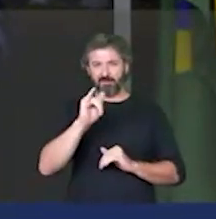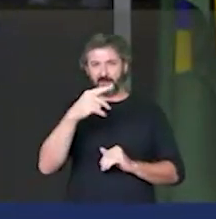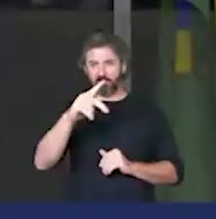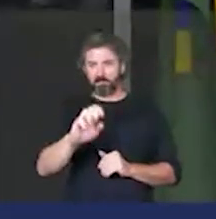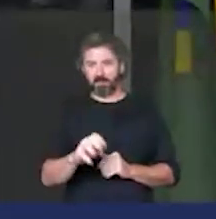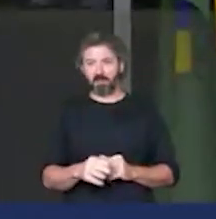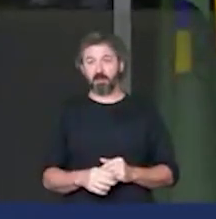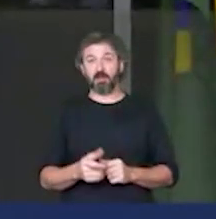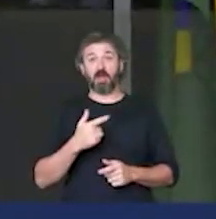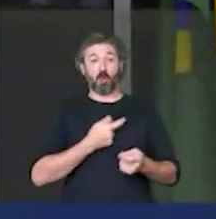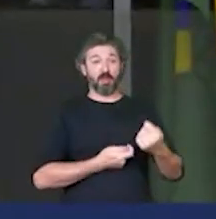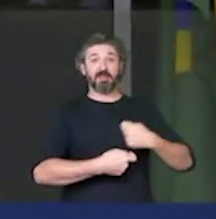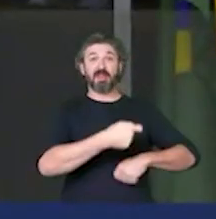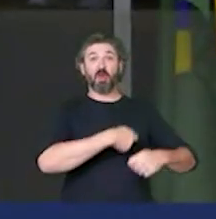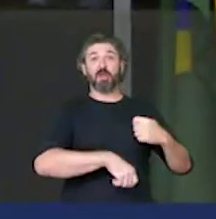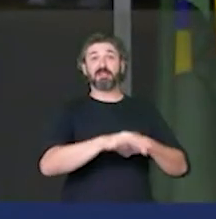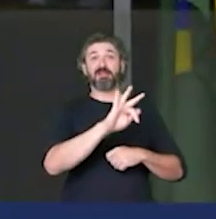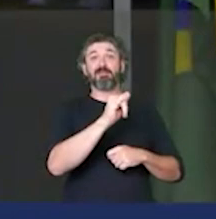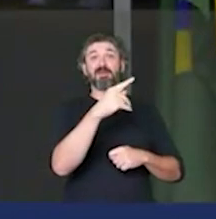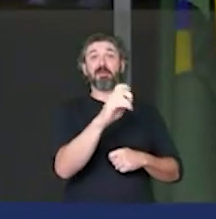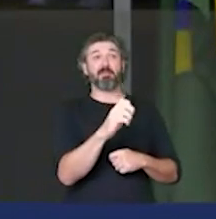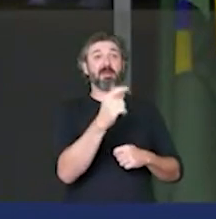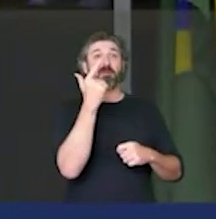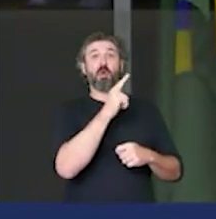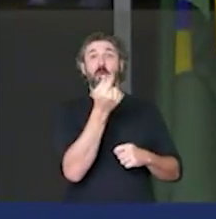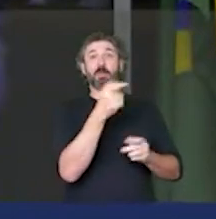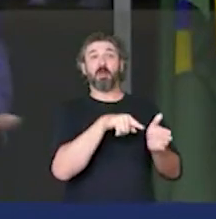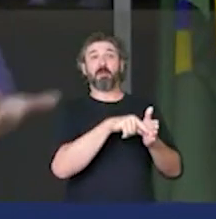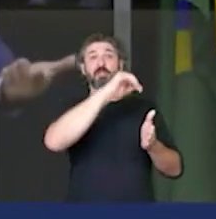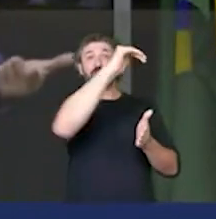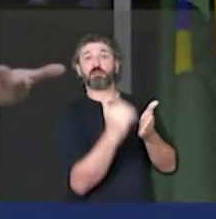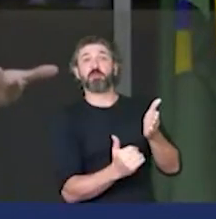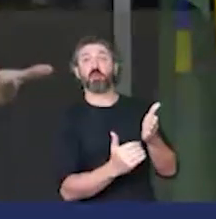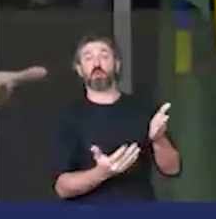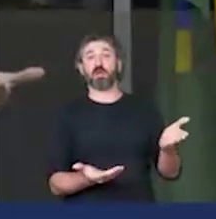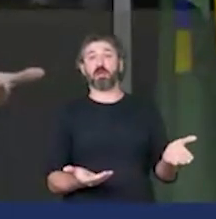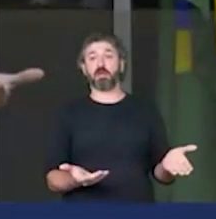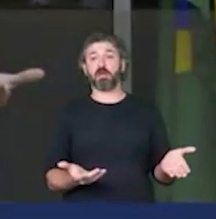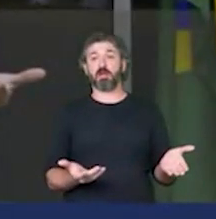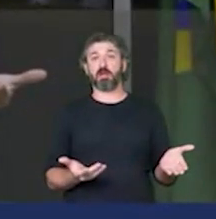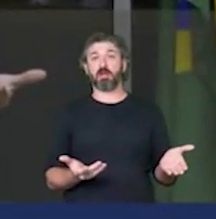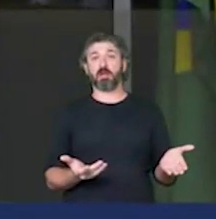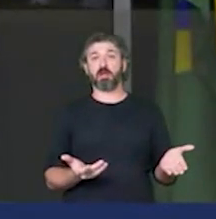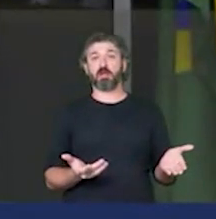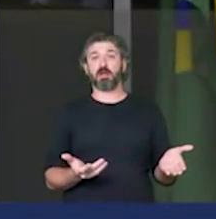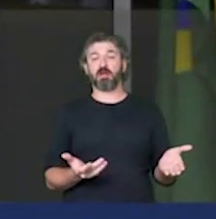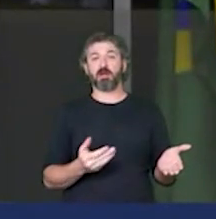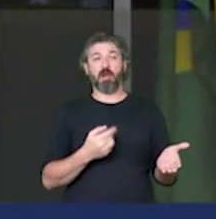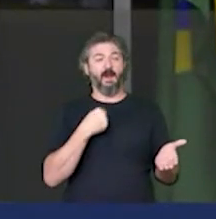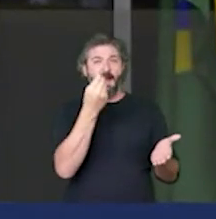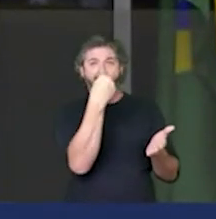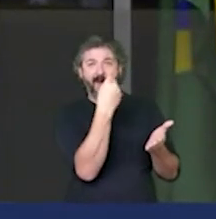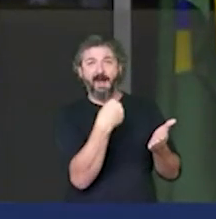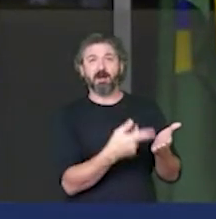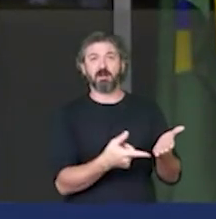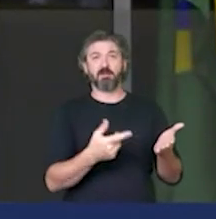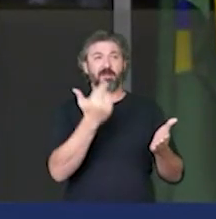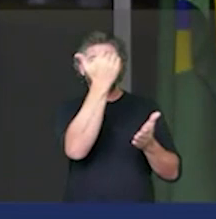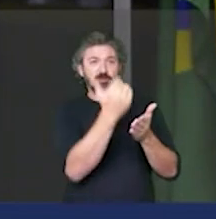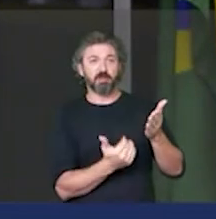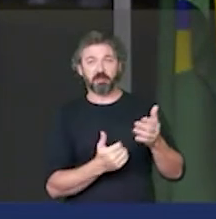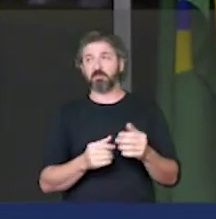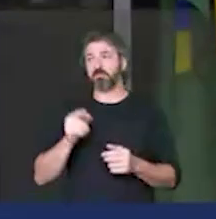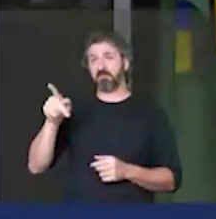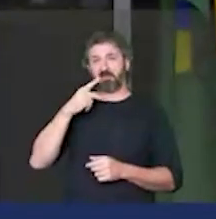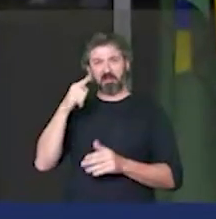Eu pechinchei com a FIPE para que o estudo ficasse mais barato. E o procurador ainda teve a coragem